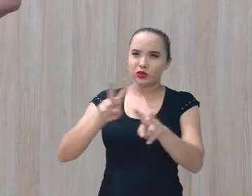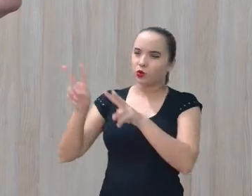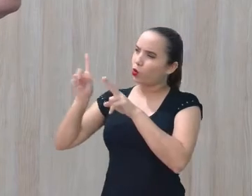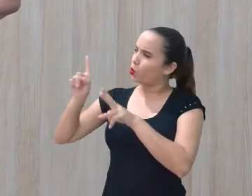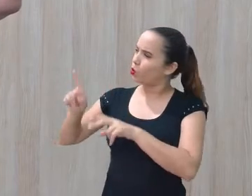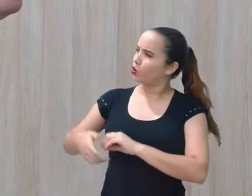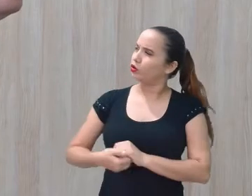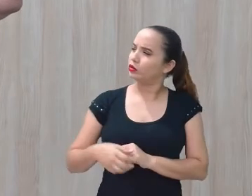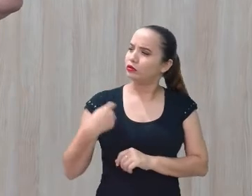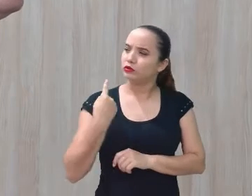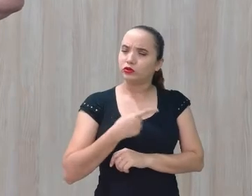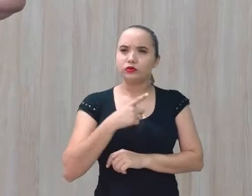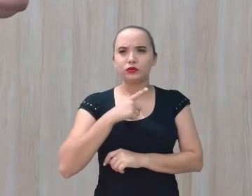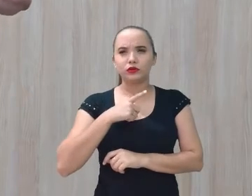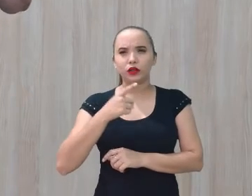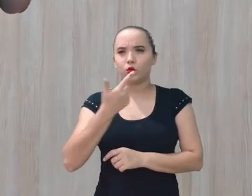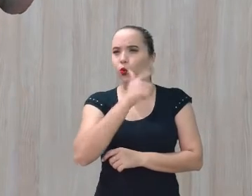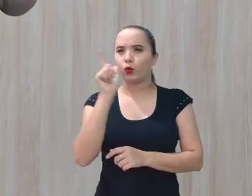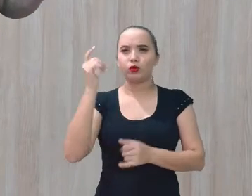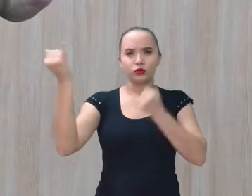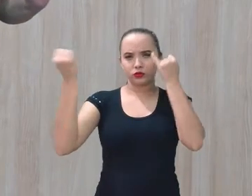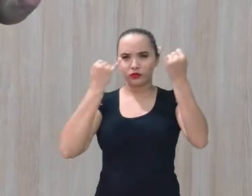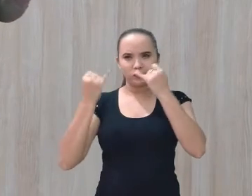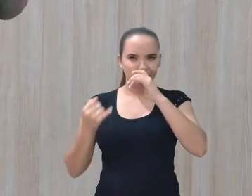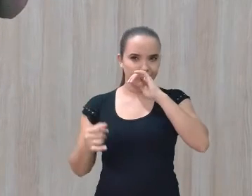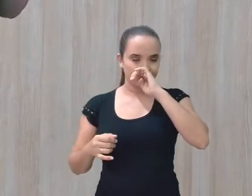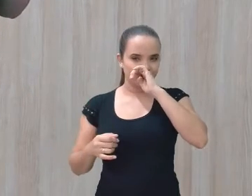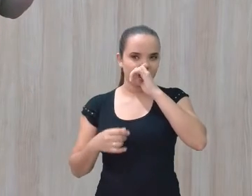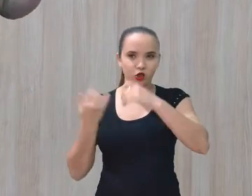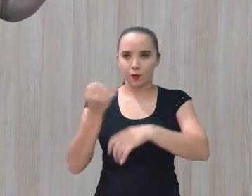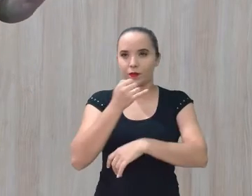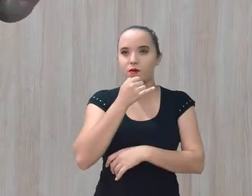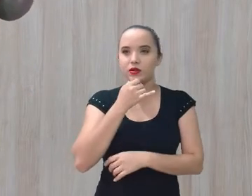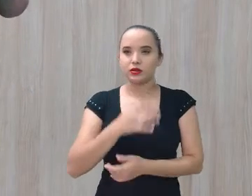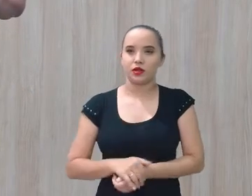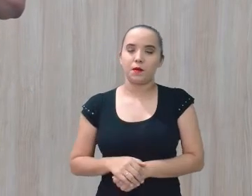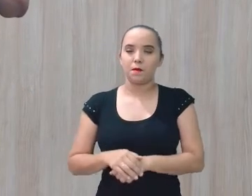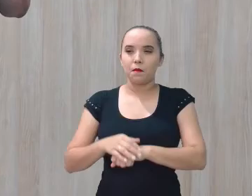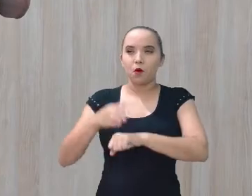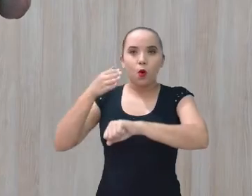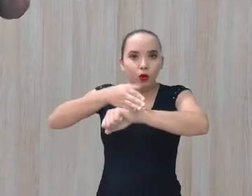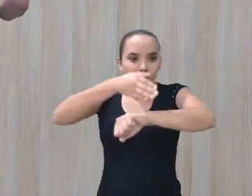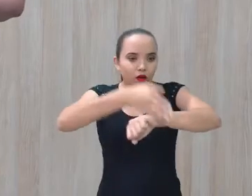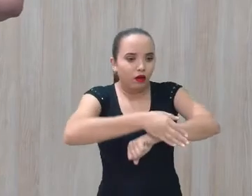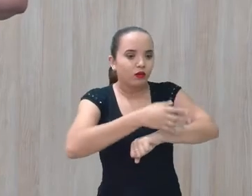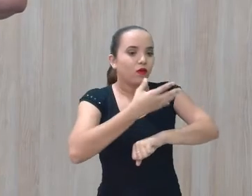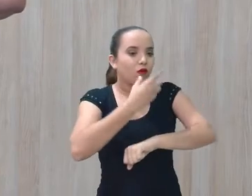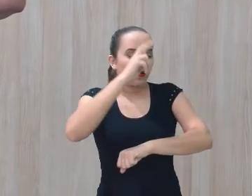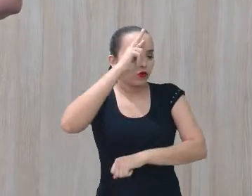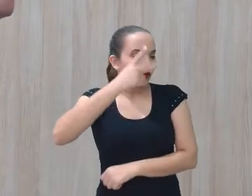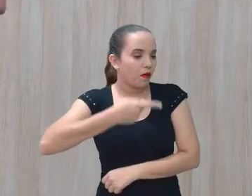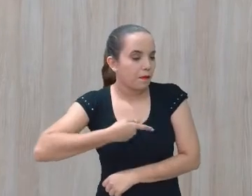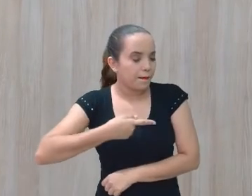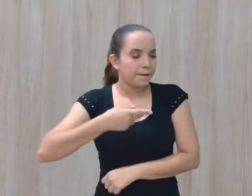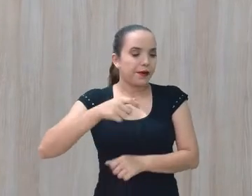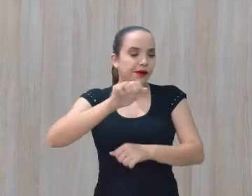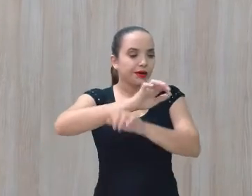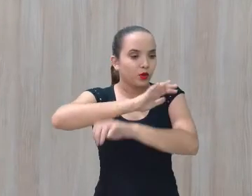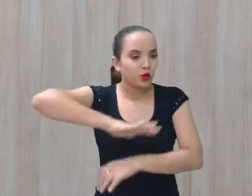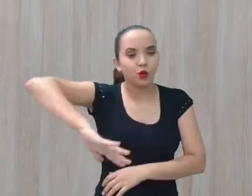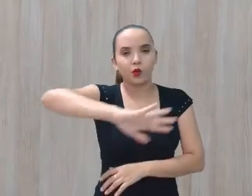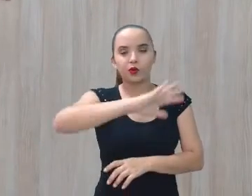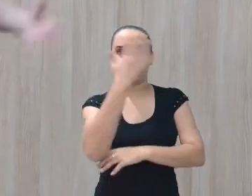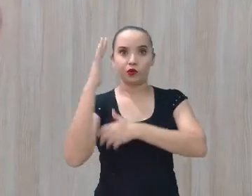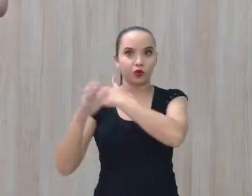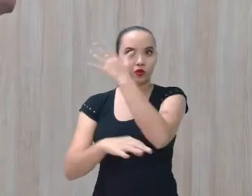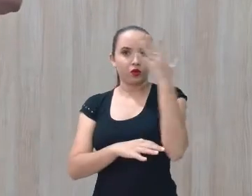fatos reais, com a invasão do homem no espaço, no meio ambiente, será que as